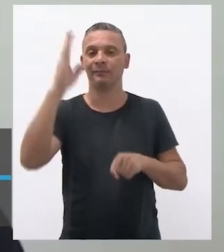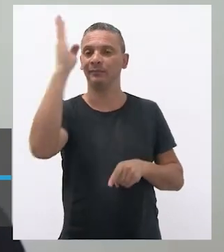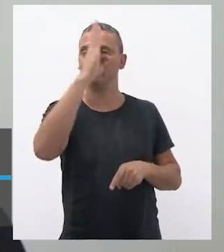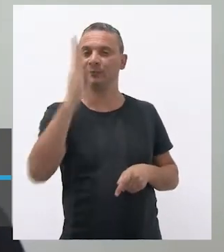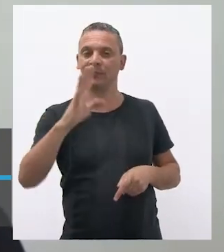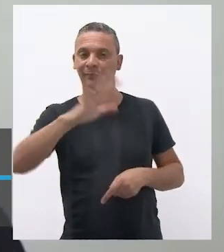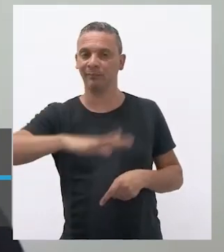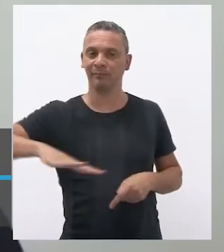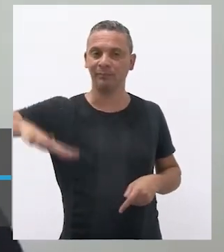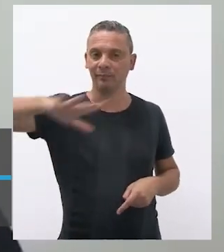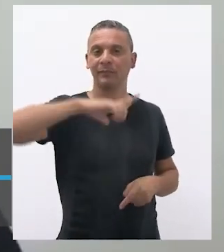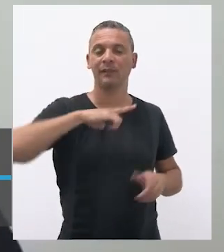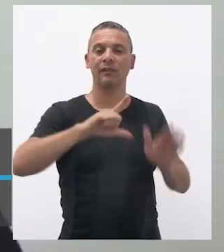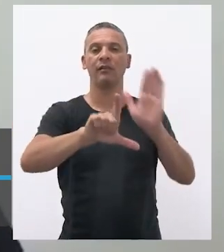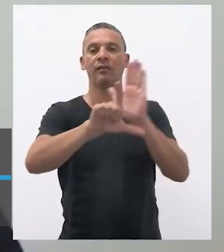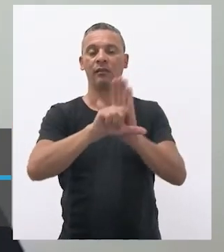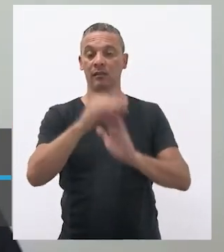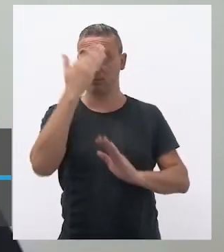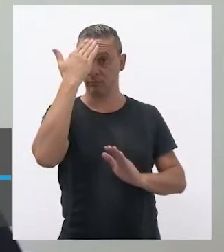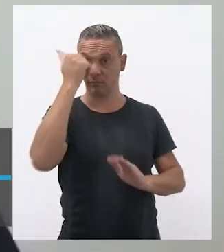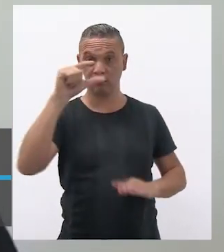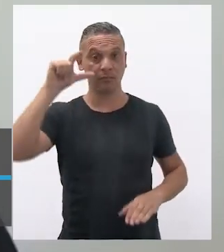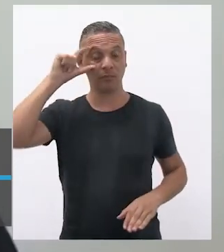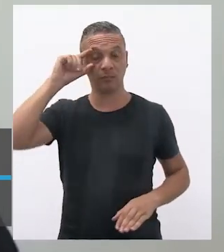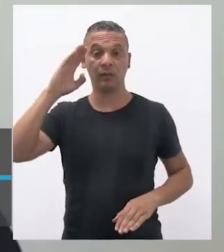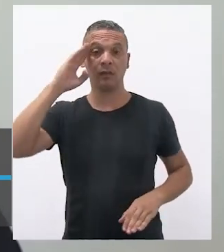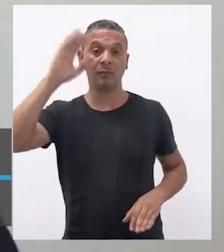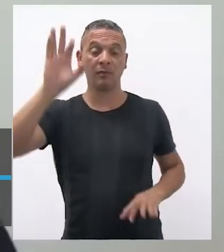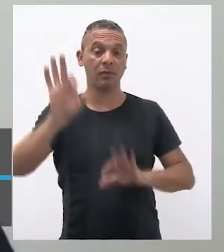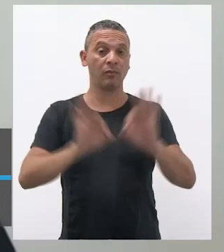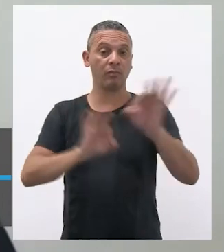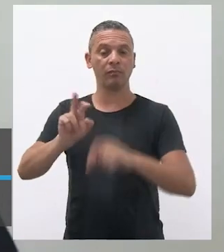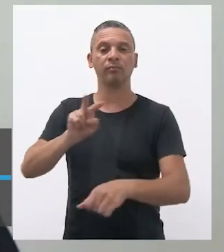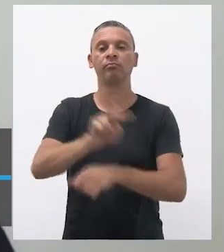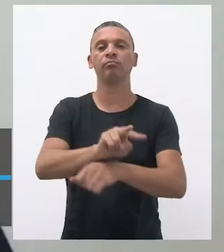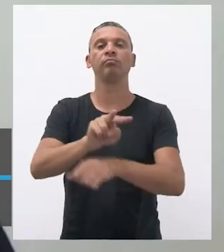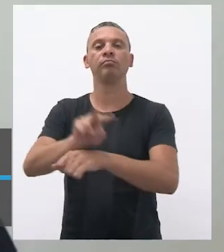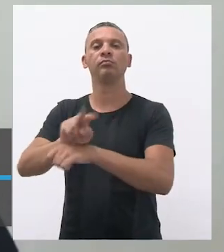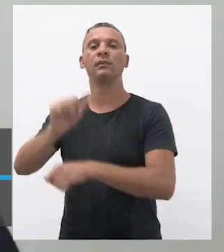mulheres. E aí, dito isso, né,